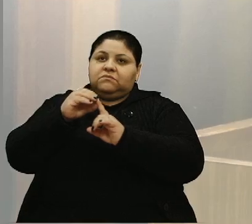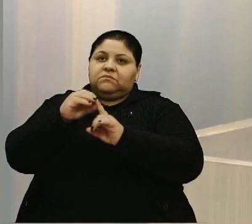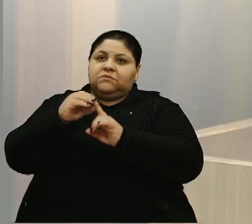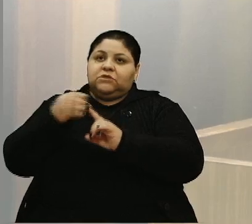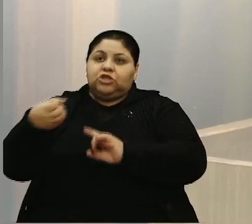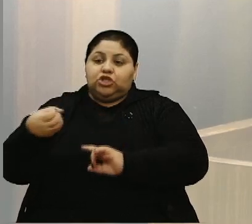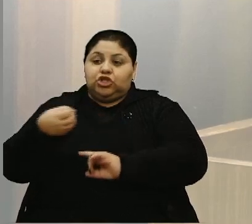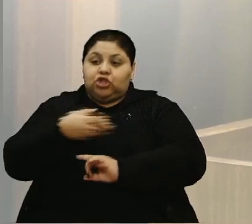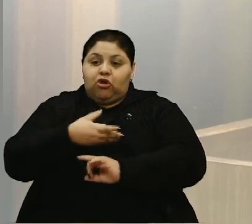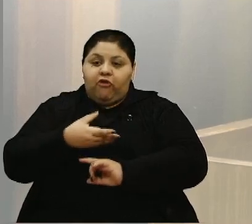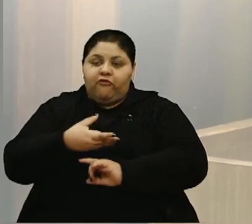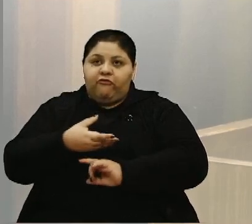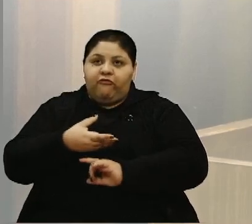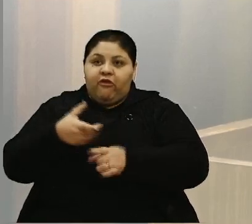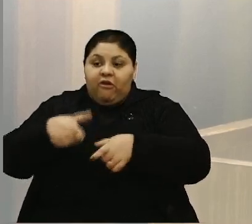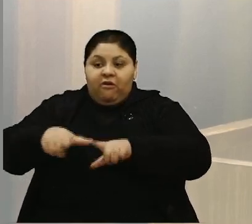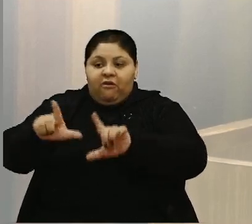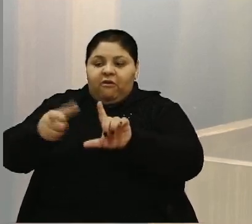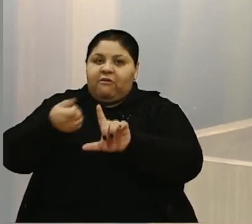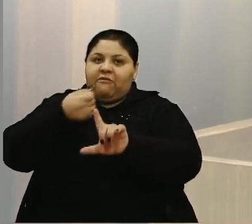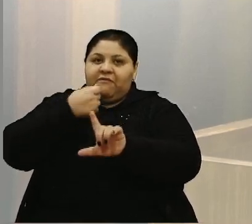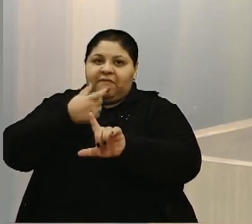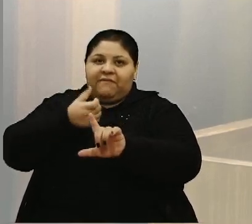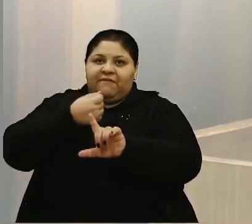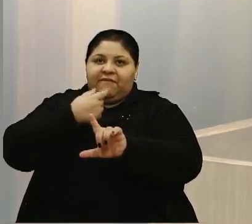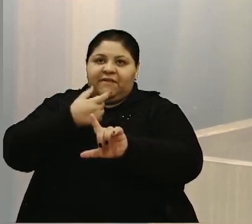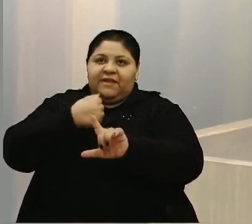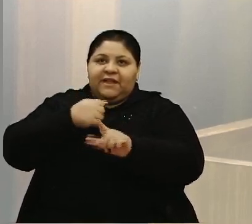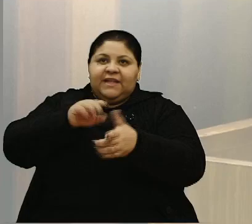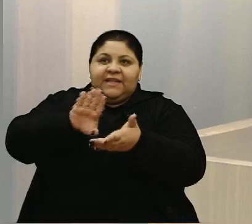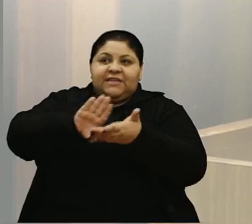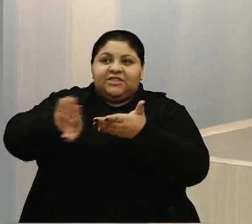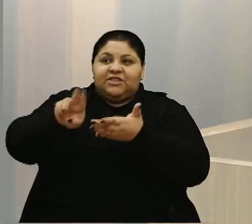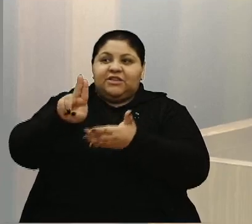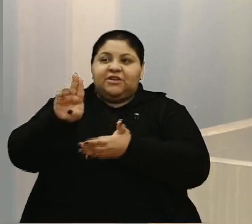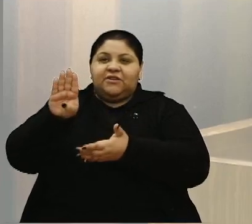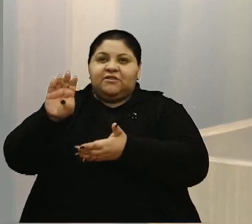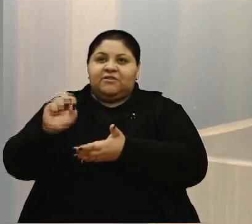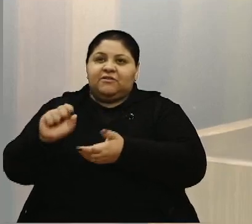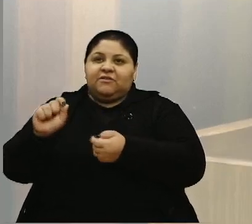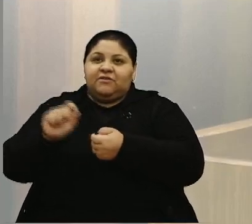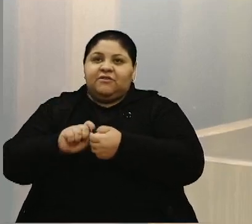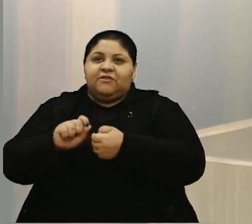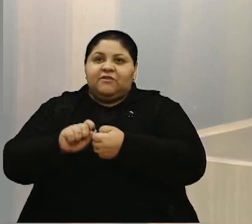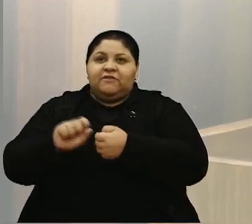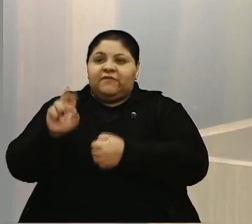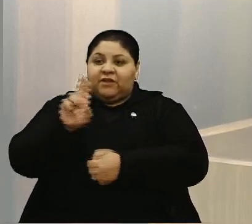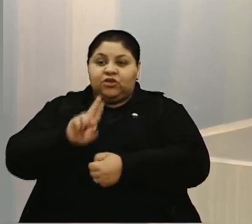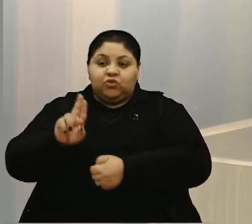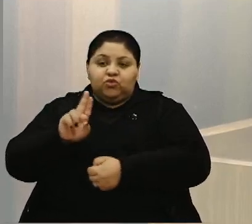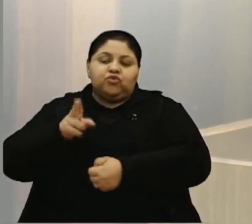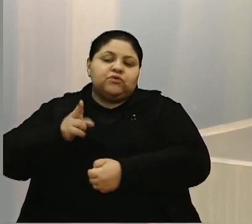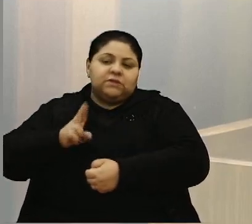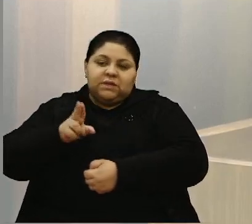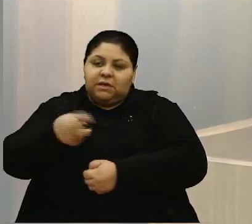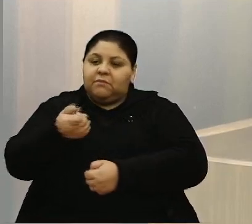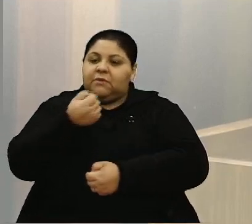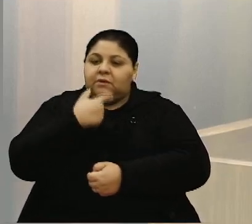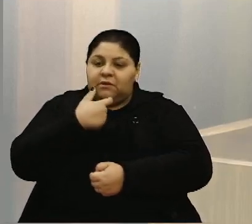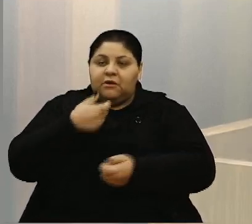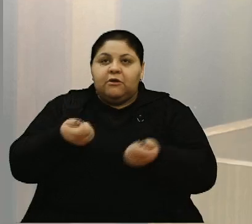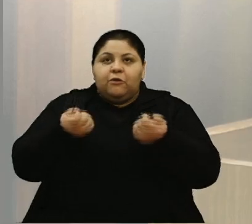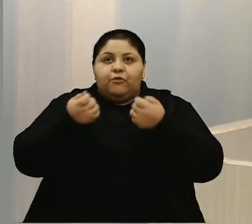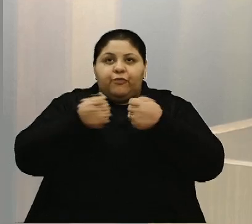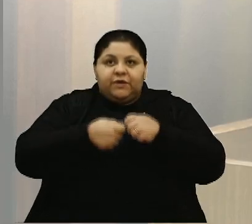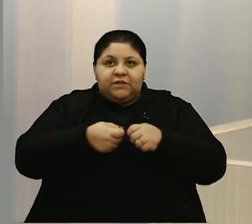receita, que é algo que tira a consulta lá no UBS, porque o paciente faz uso contínuo da sua medicação, precisa da receita